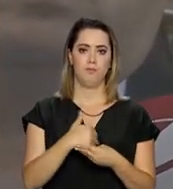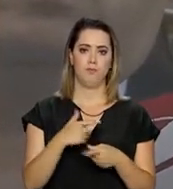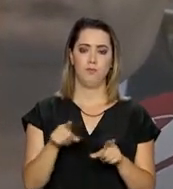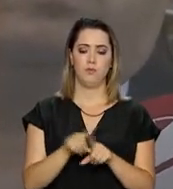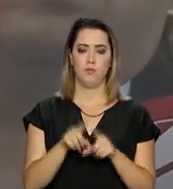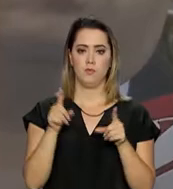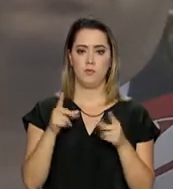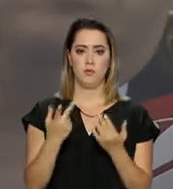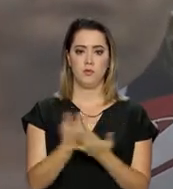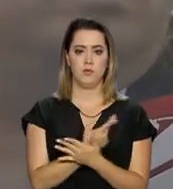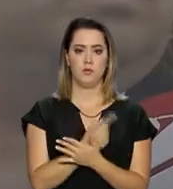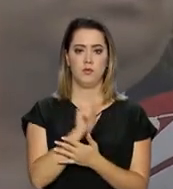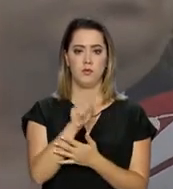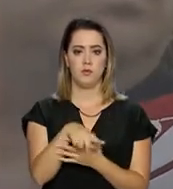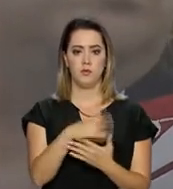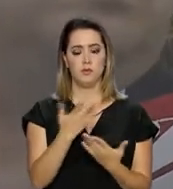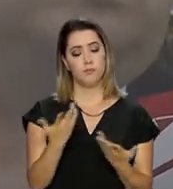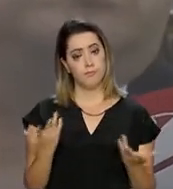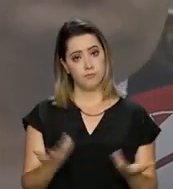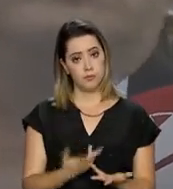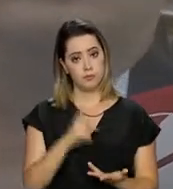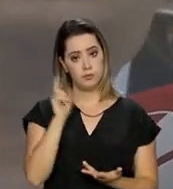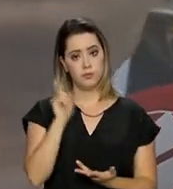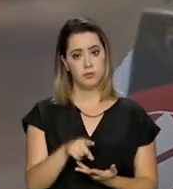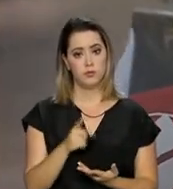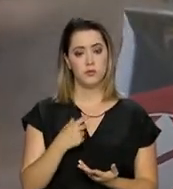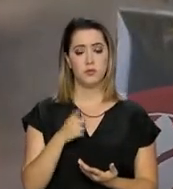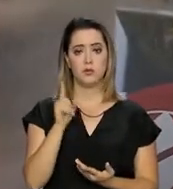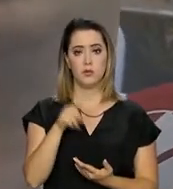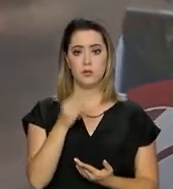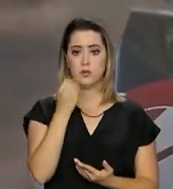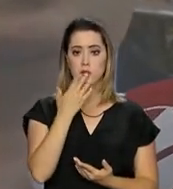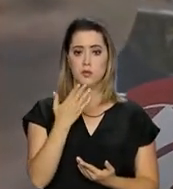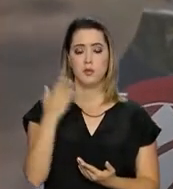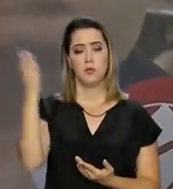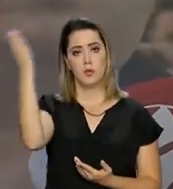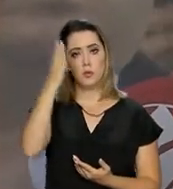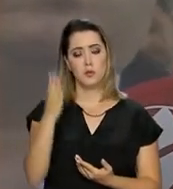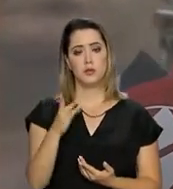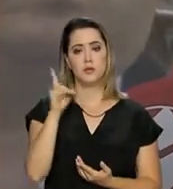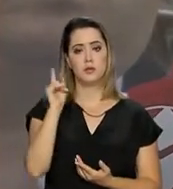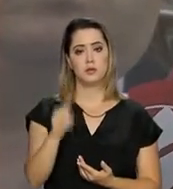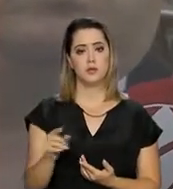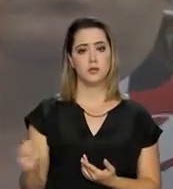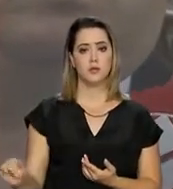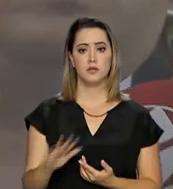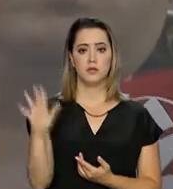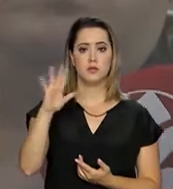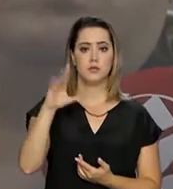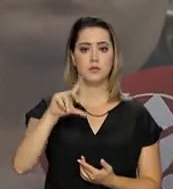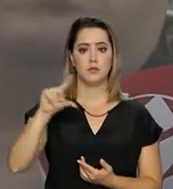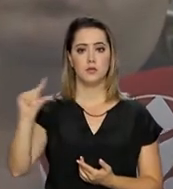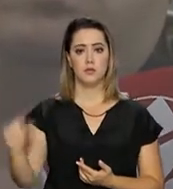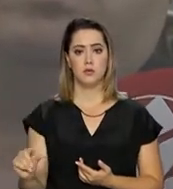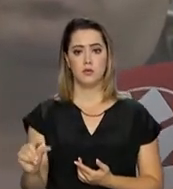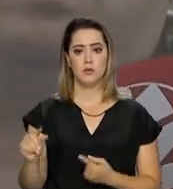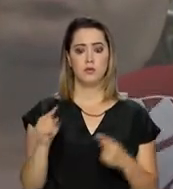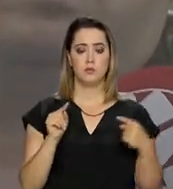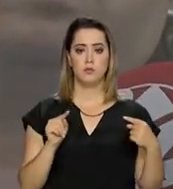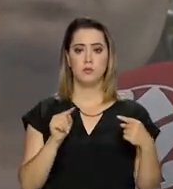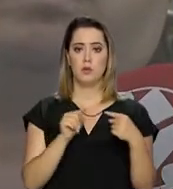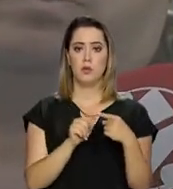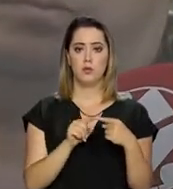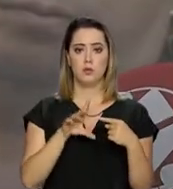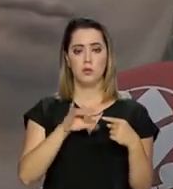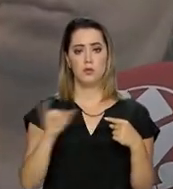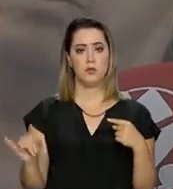de uma situação que tem um lado muito positivo para o país uma inflação abaixo da meta de inflação